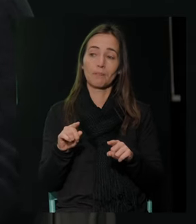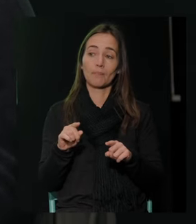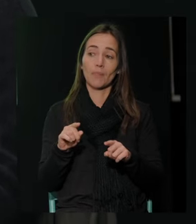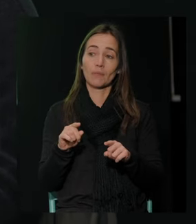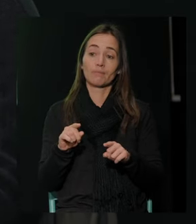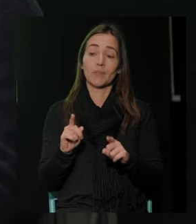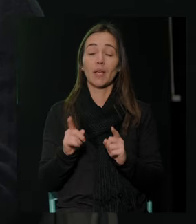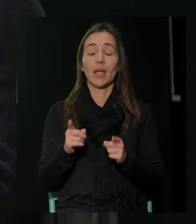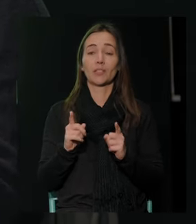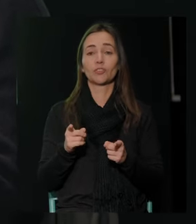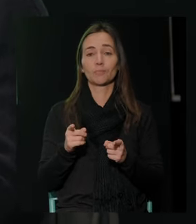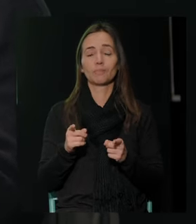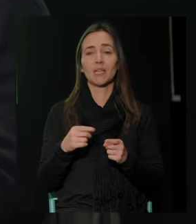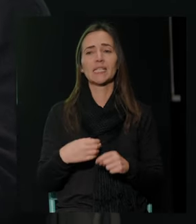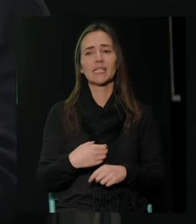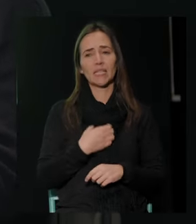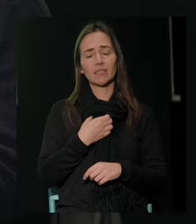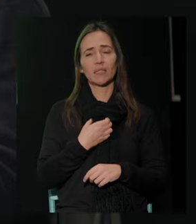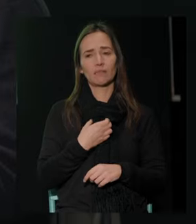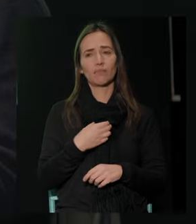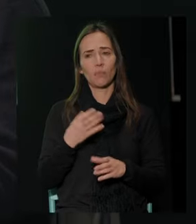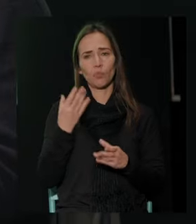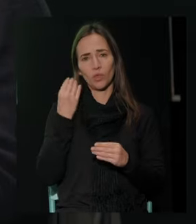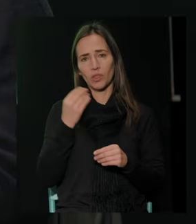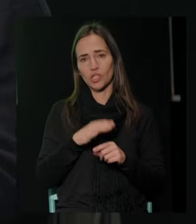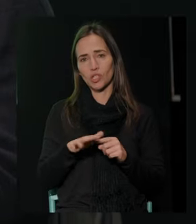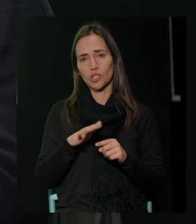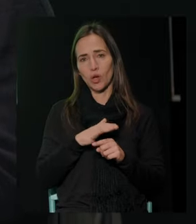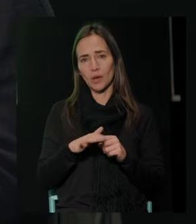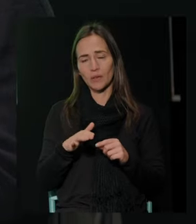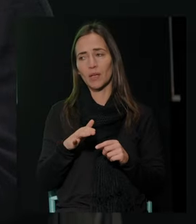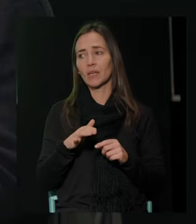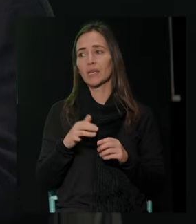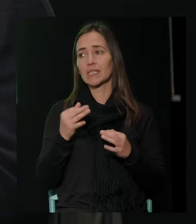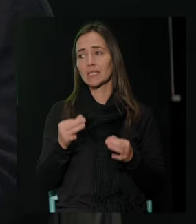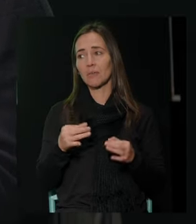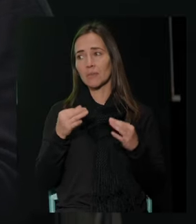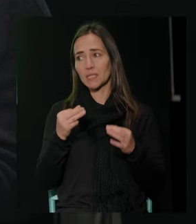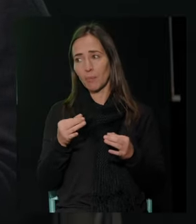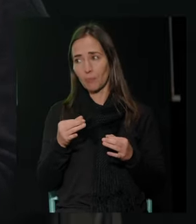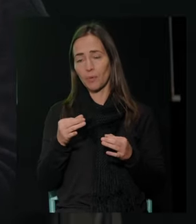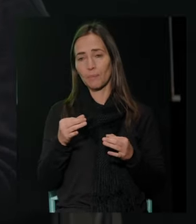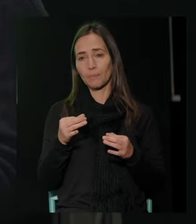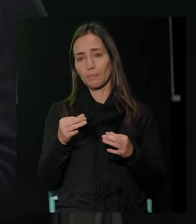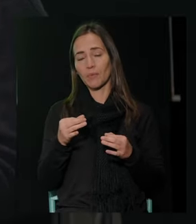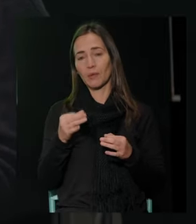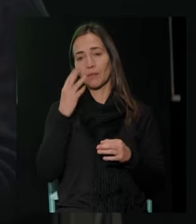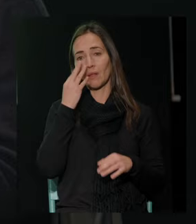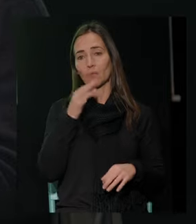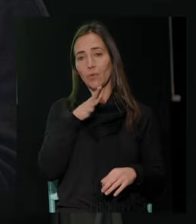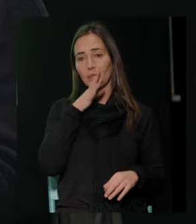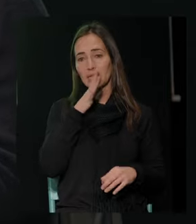basicamente é isso, não é? Senti-me um privilegiado, tento sempre passar a mensagem